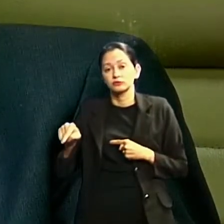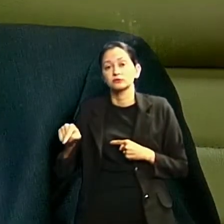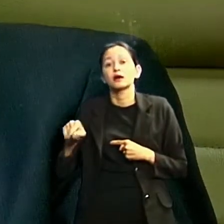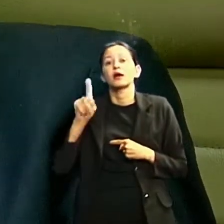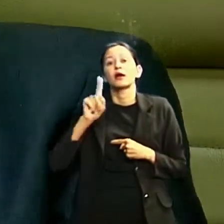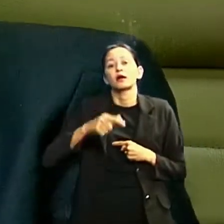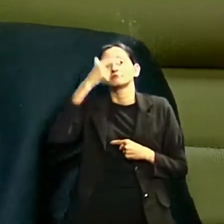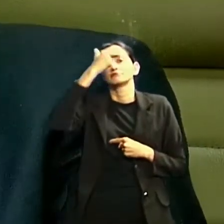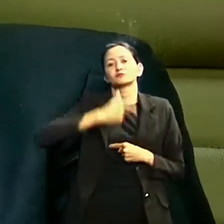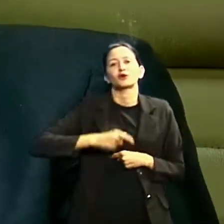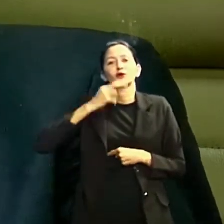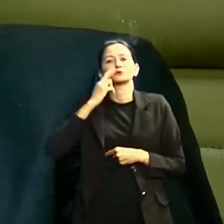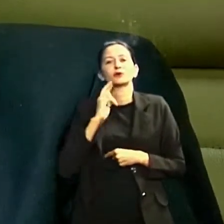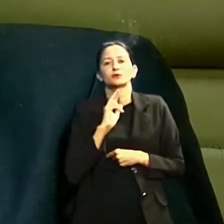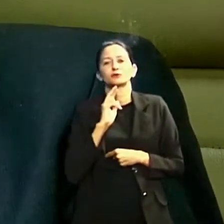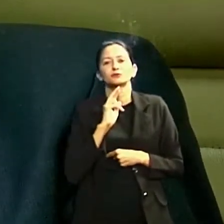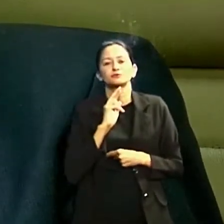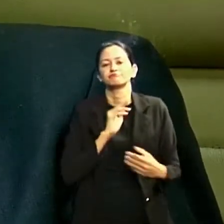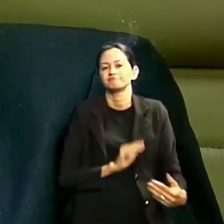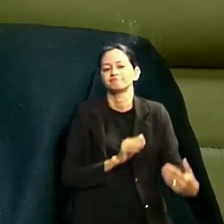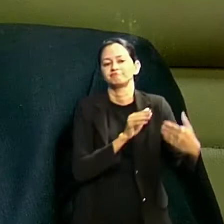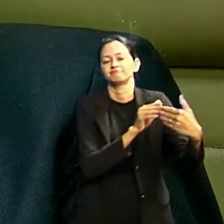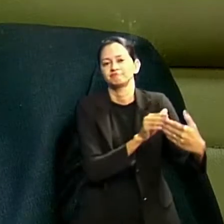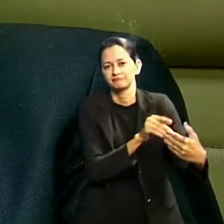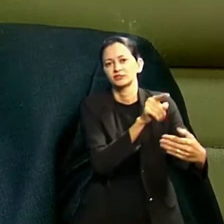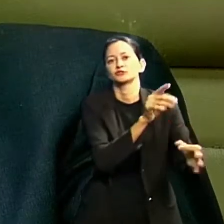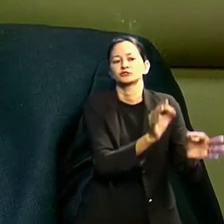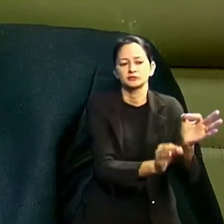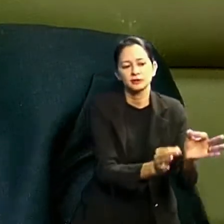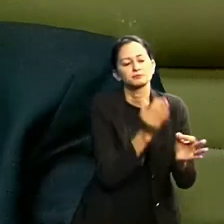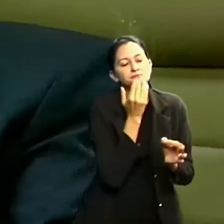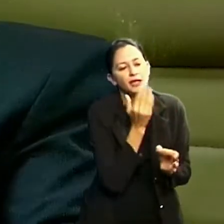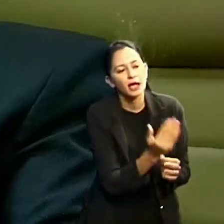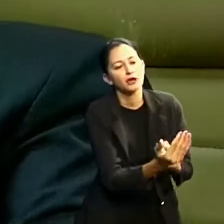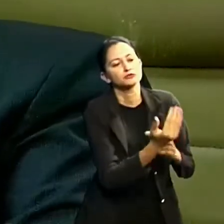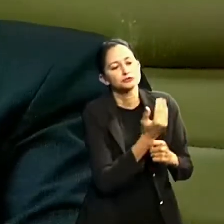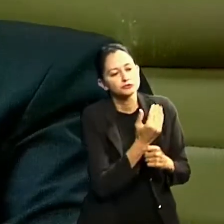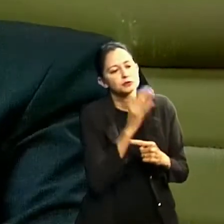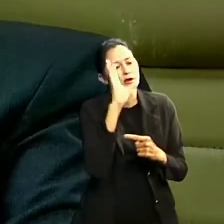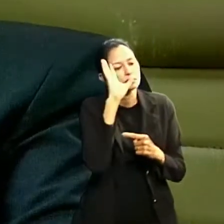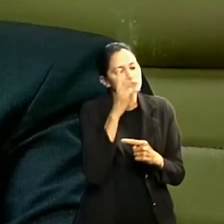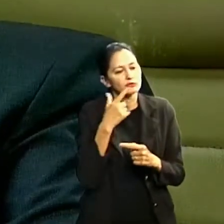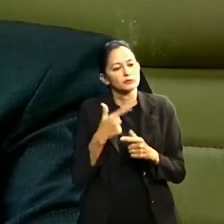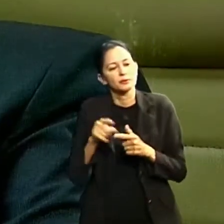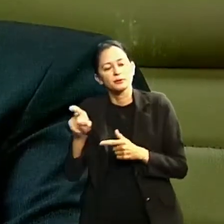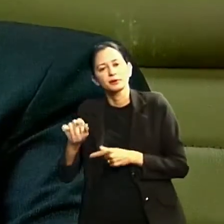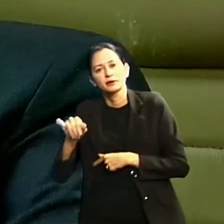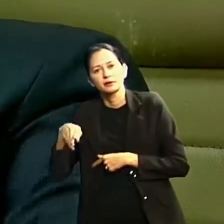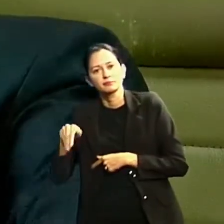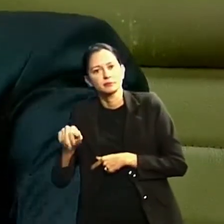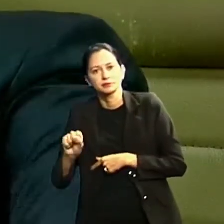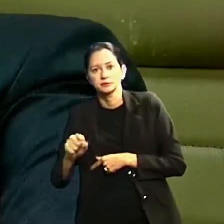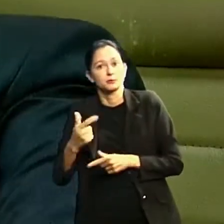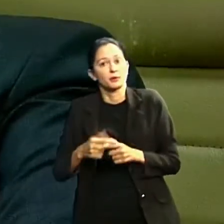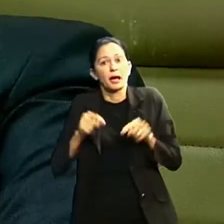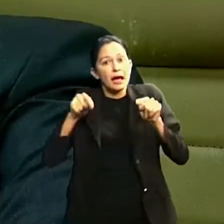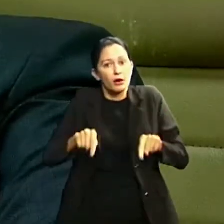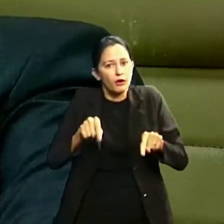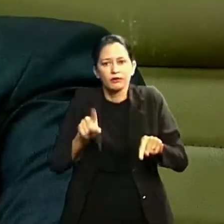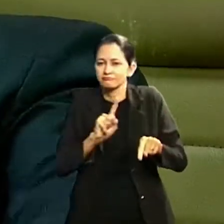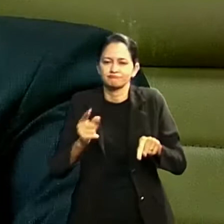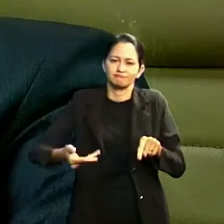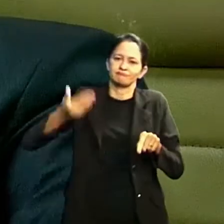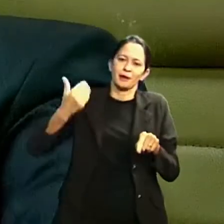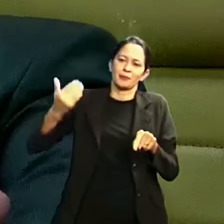Goiânia. E eu espero que nós encontremos uma solução para o IMAS, porque não é dessa gestão que vem o problema, são de várias